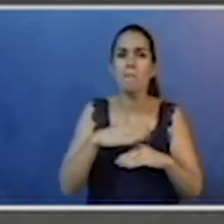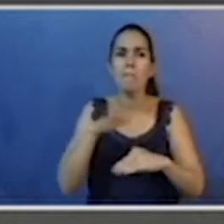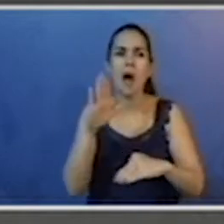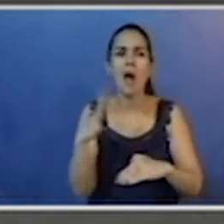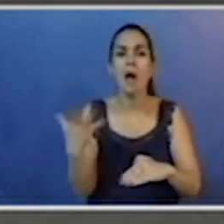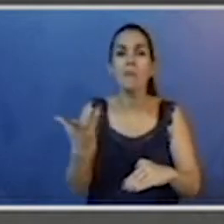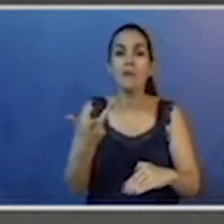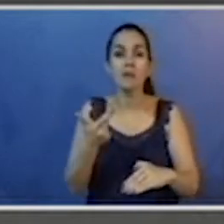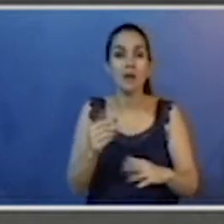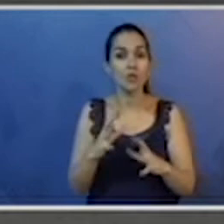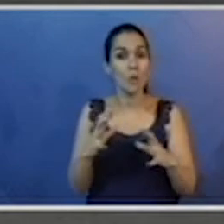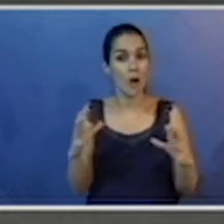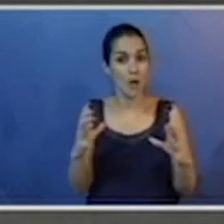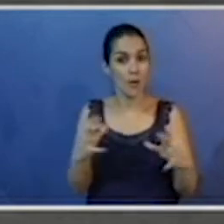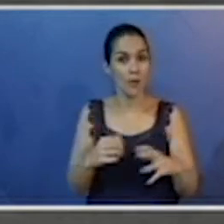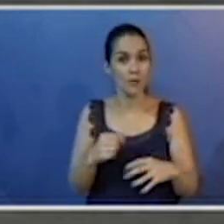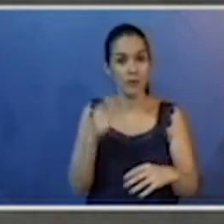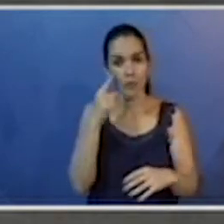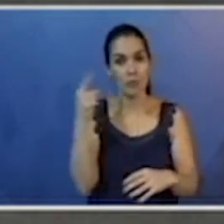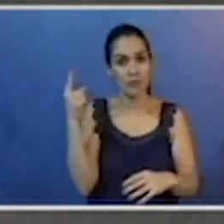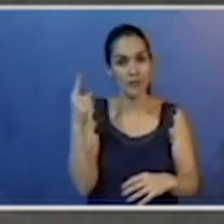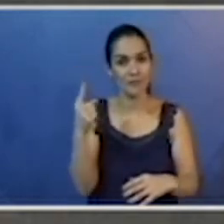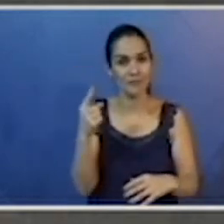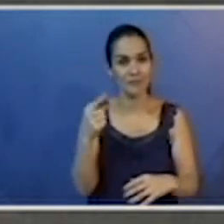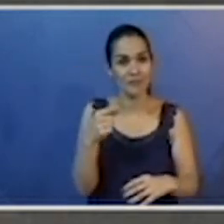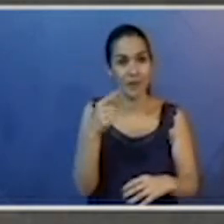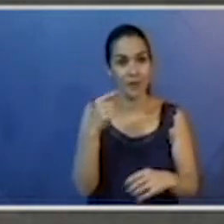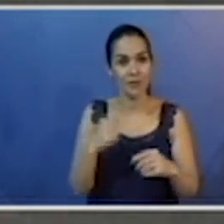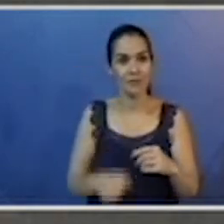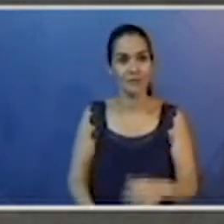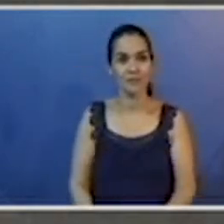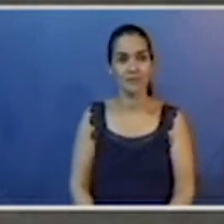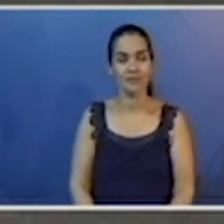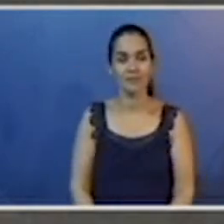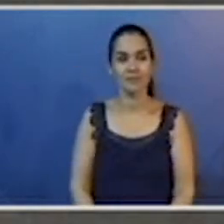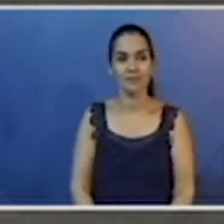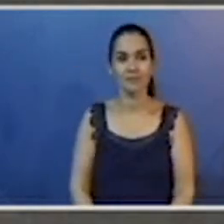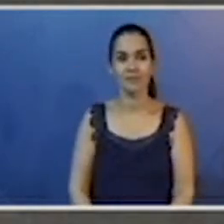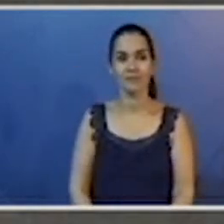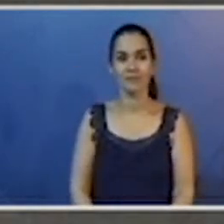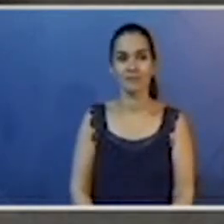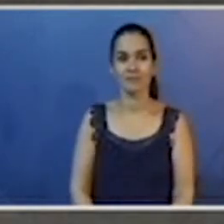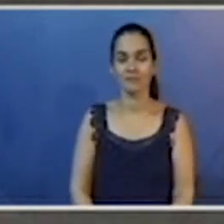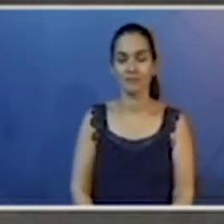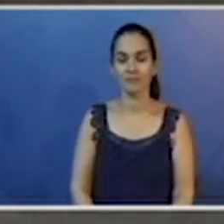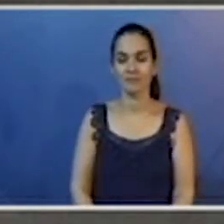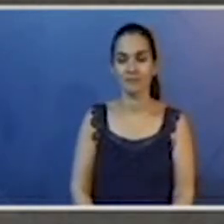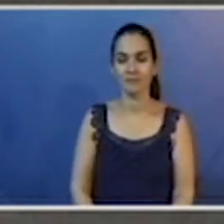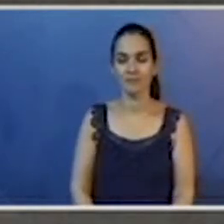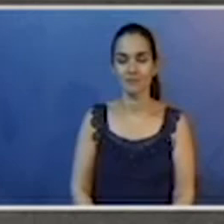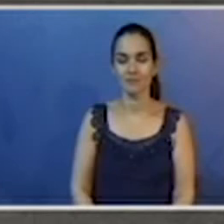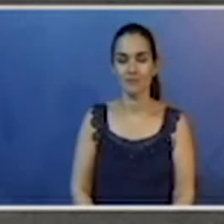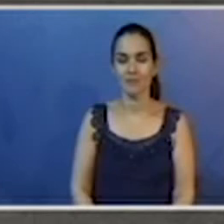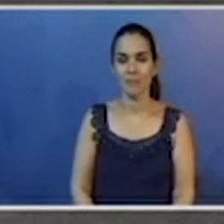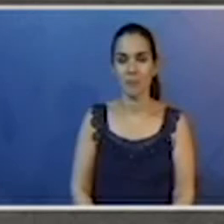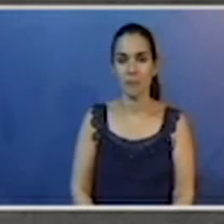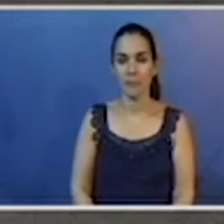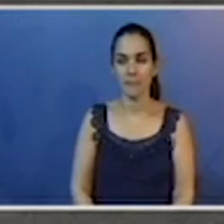habilidade com a bola maior vamos lá vamos ver se eu consigo primeiro livro tá livre tentando movimentar